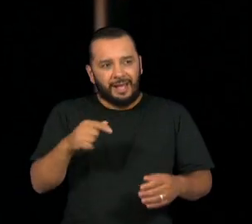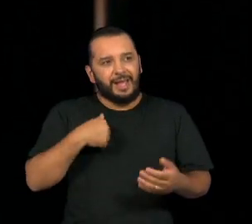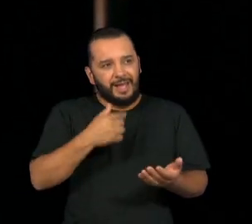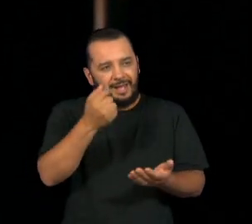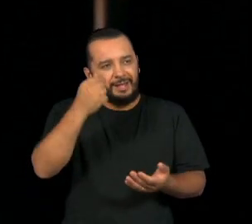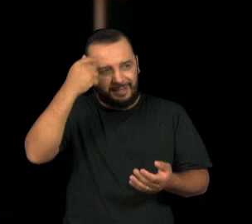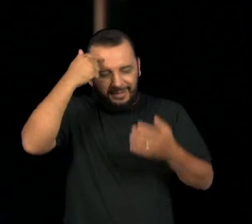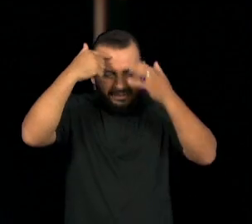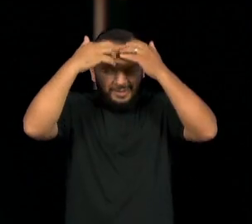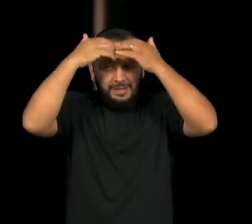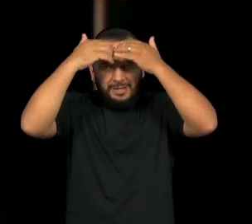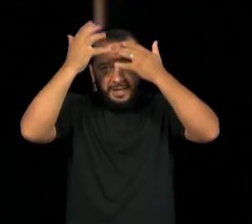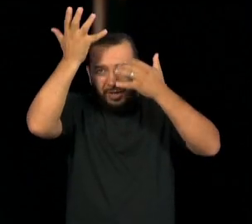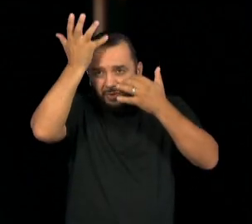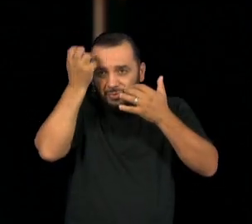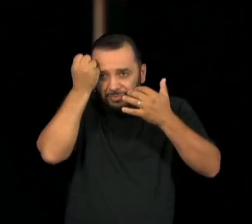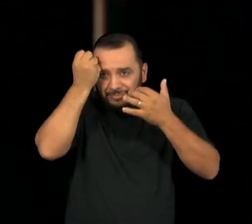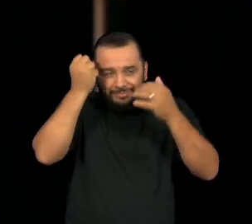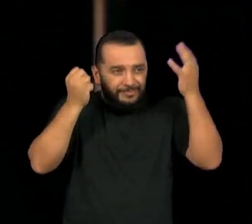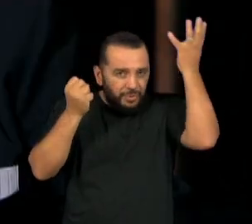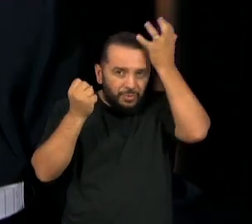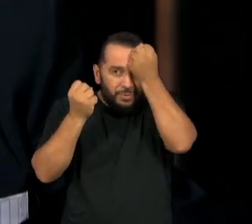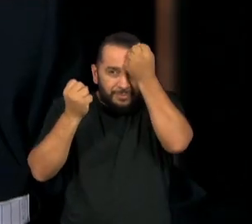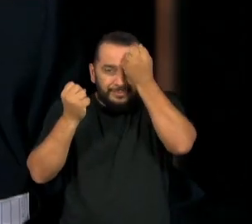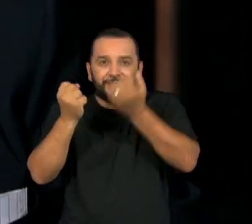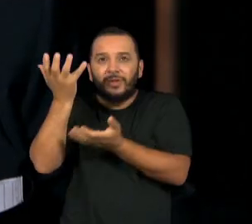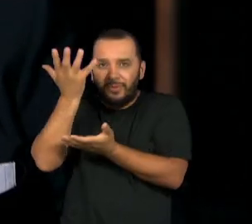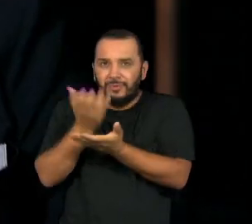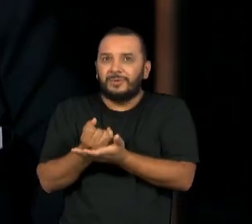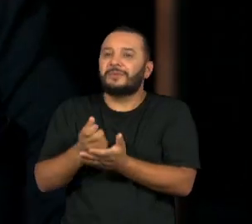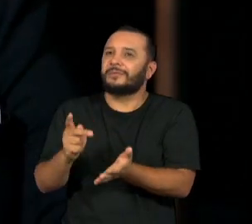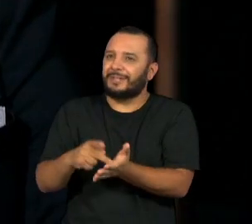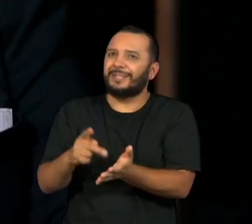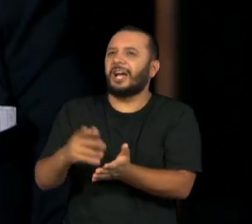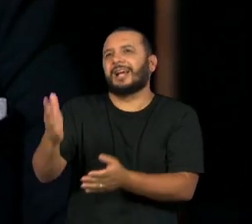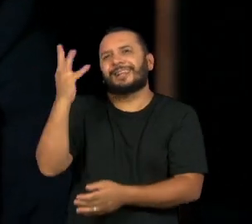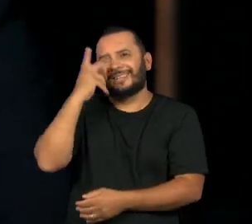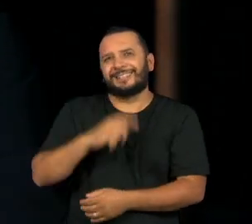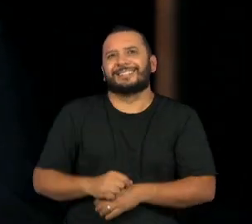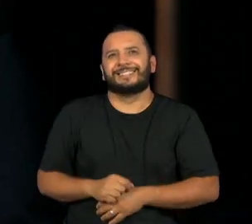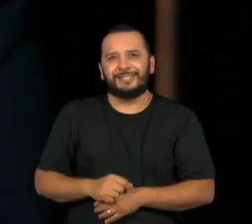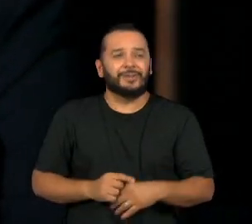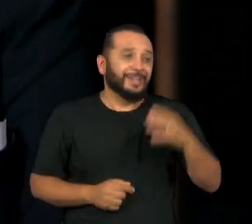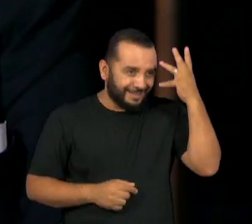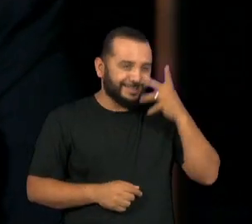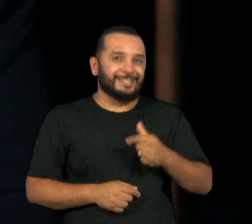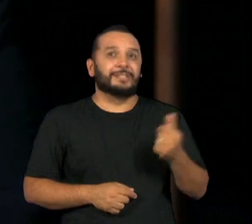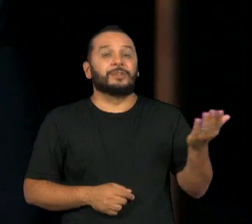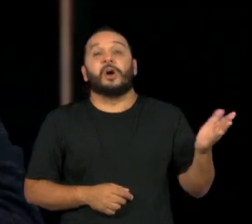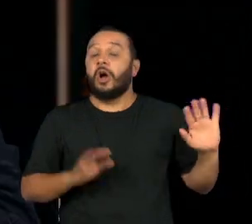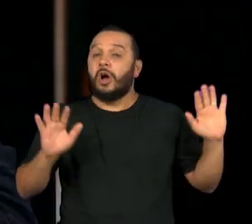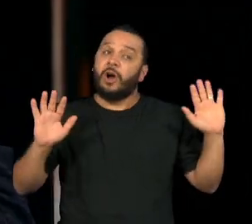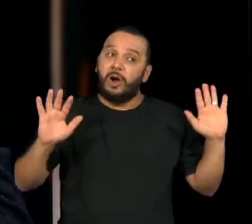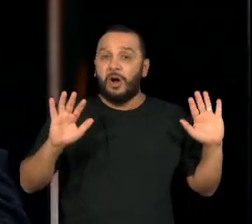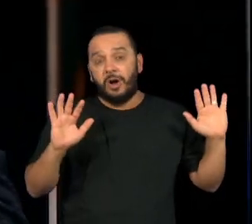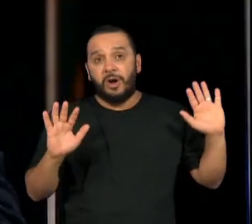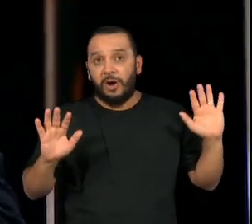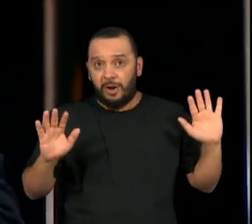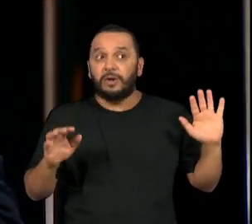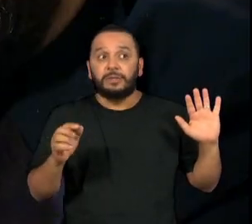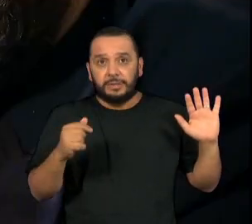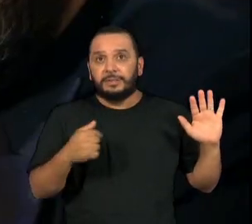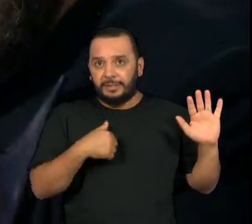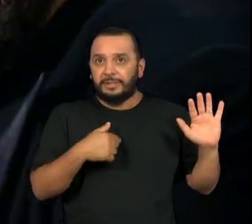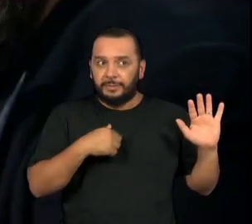fazer downloads de invisíveis. Download de invisíveis. Ó, que lindo. Olha aí, olha aí. Tá vendo? Demorou vir aqui, mas